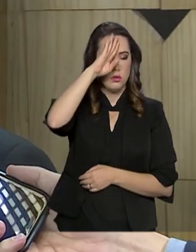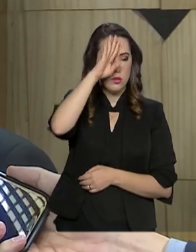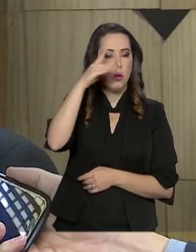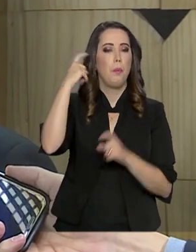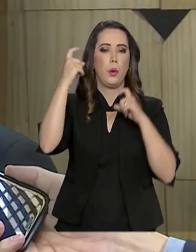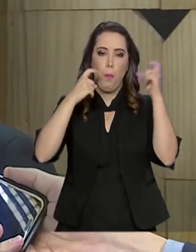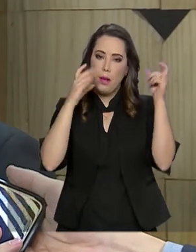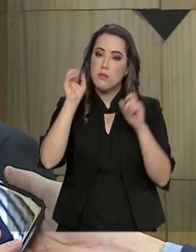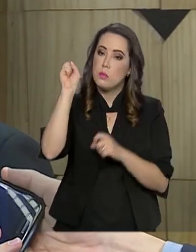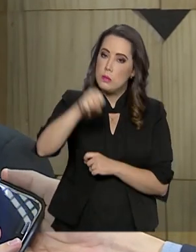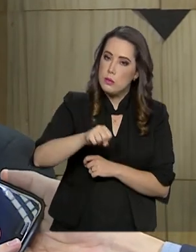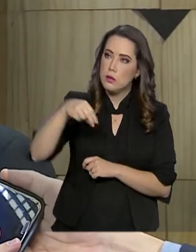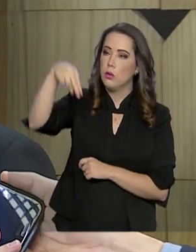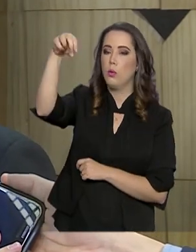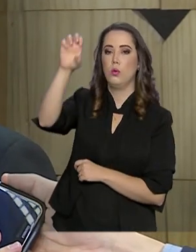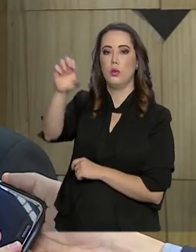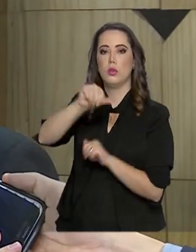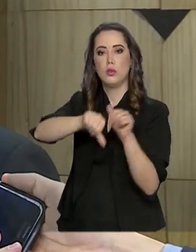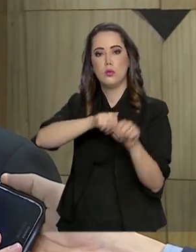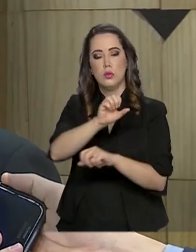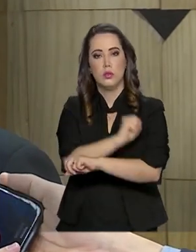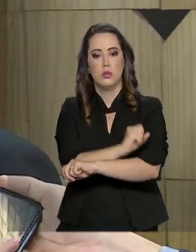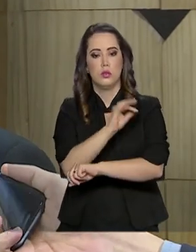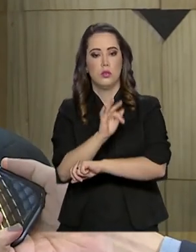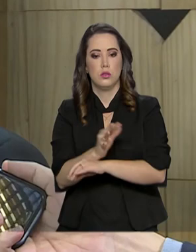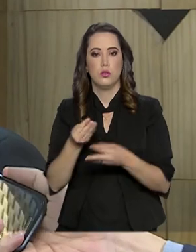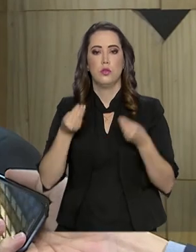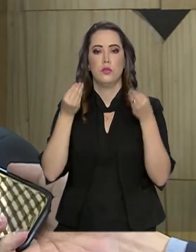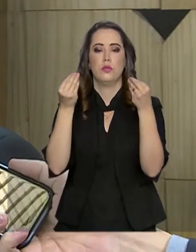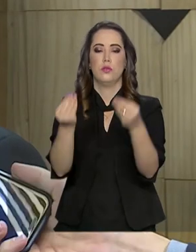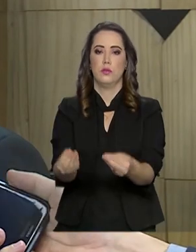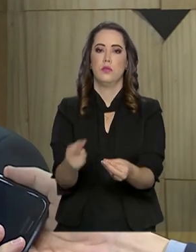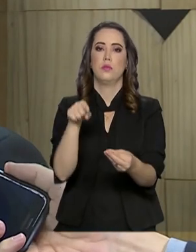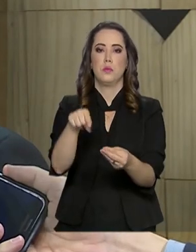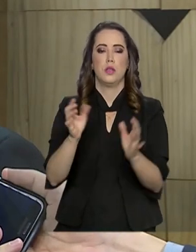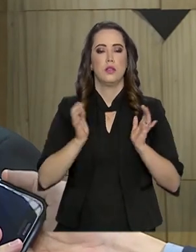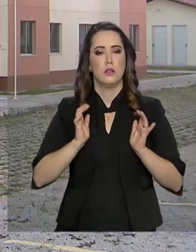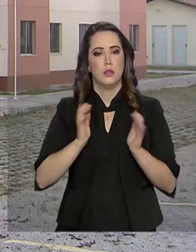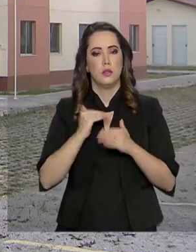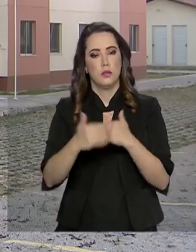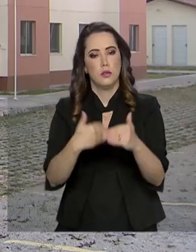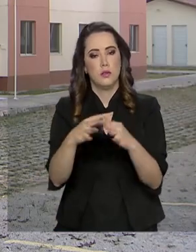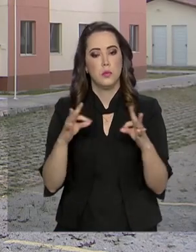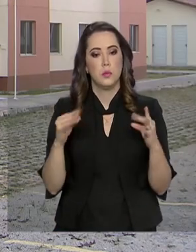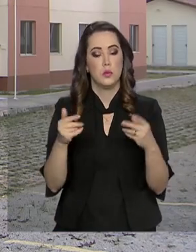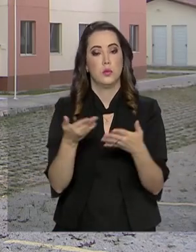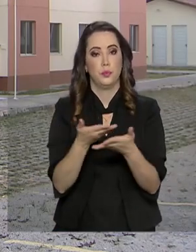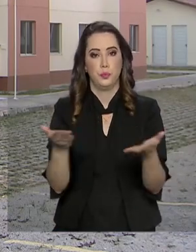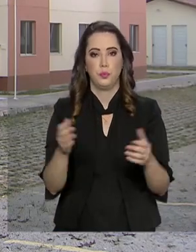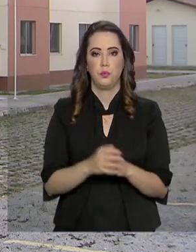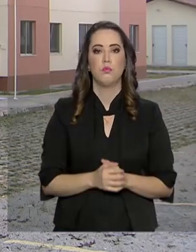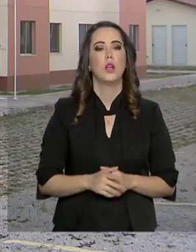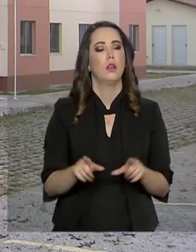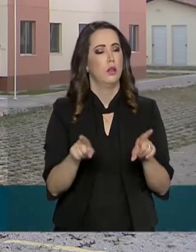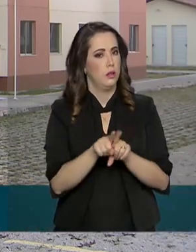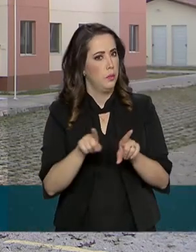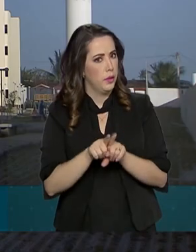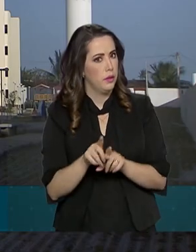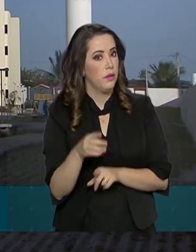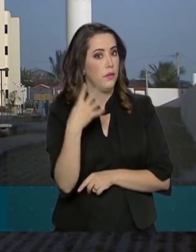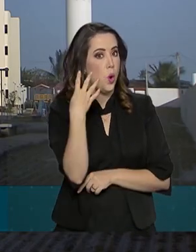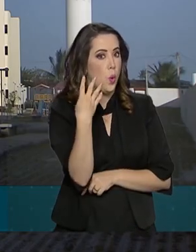com a região Nordeste e com a transposição, que vai levar a riqueza, emprego e desenvolvimento para toda a região. Também investiu quase R$ 4